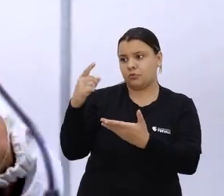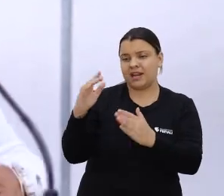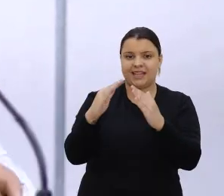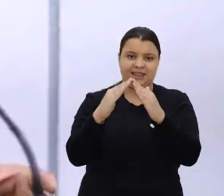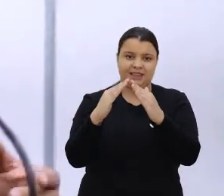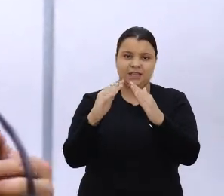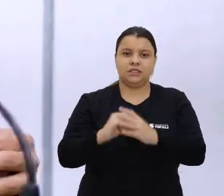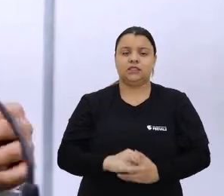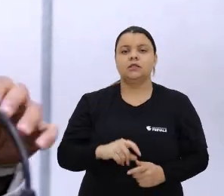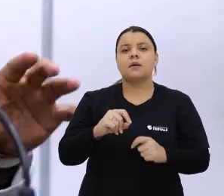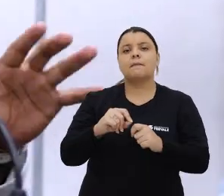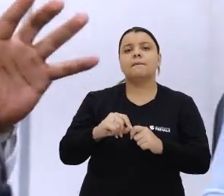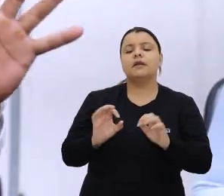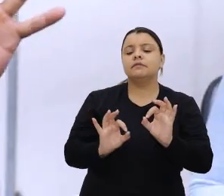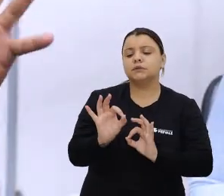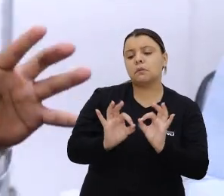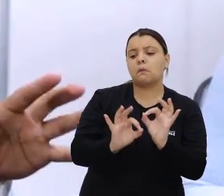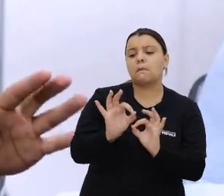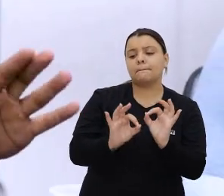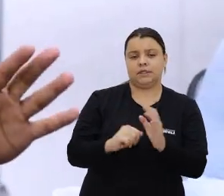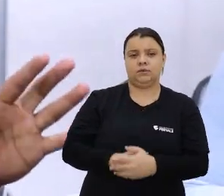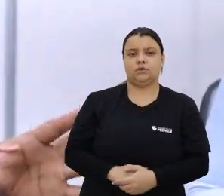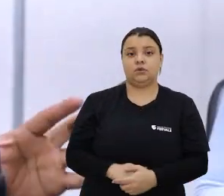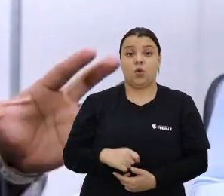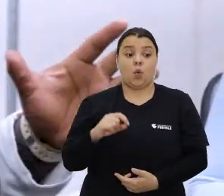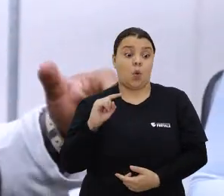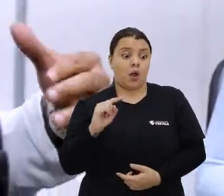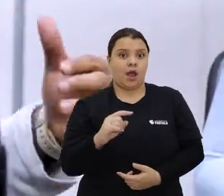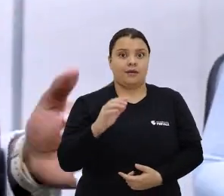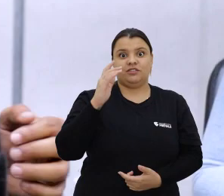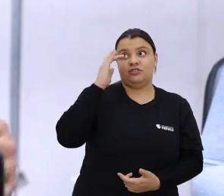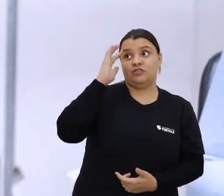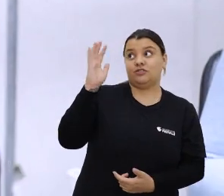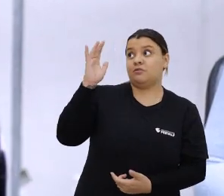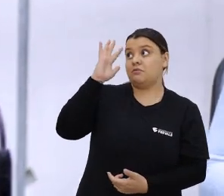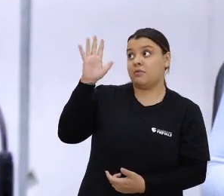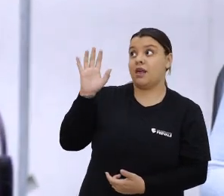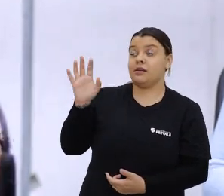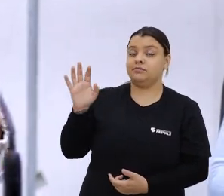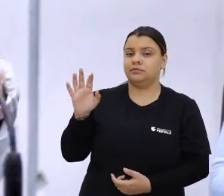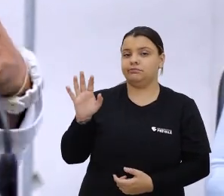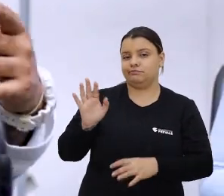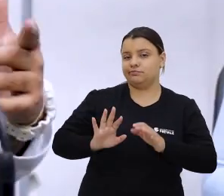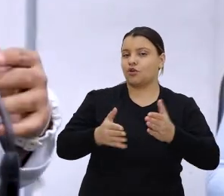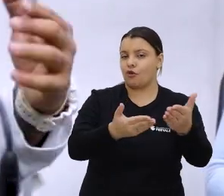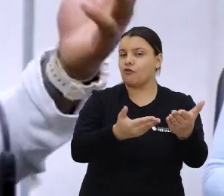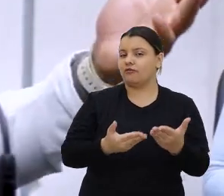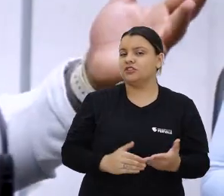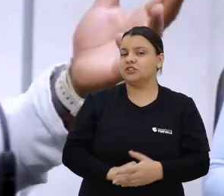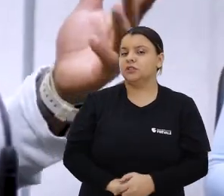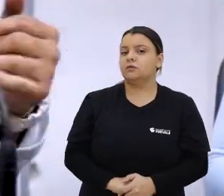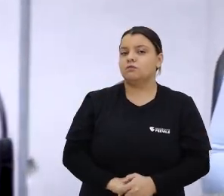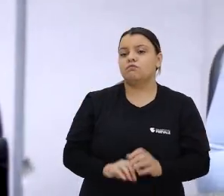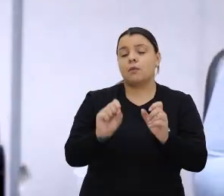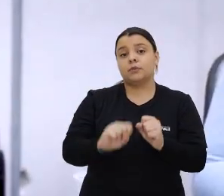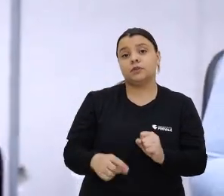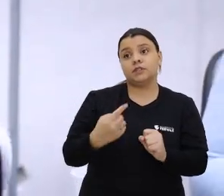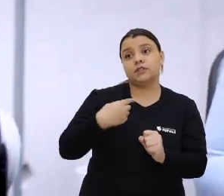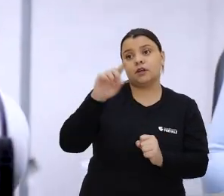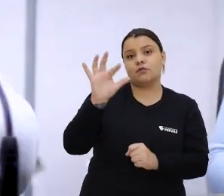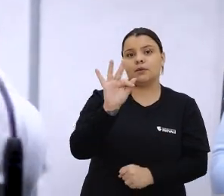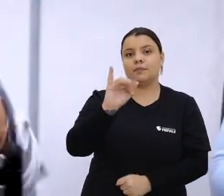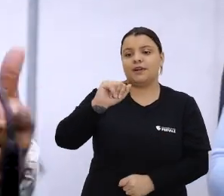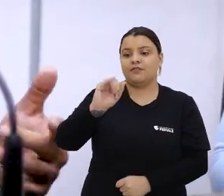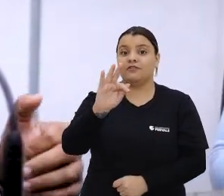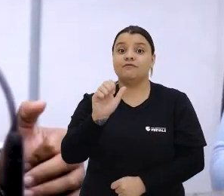fazer um plano de carreira, porque ele vislumbrava, segundo o convite dele, uma possibilidade de eu chegar no quadro internacional da FIFA. E ele